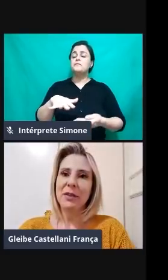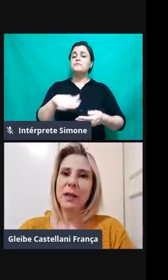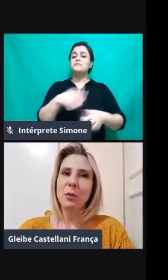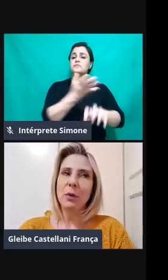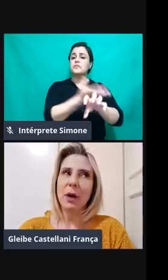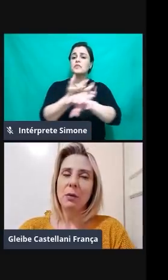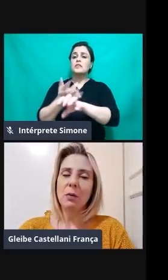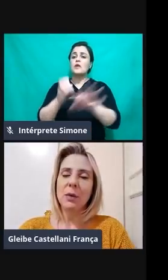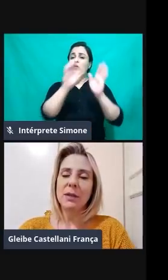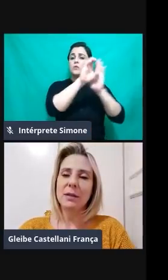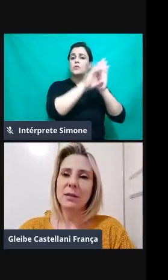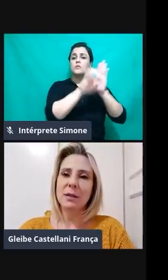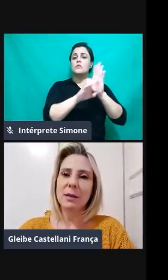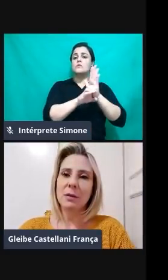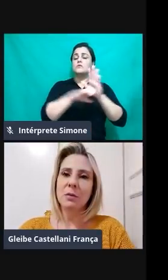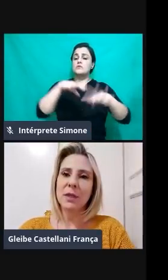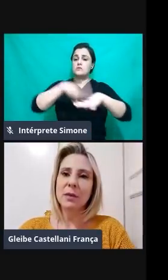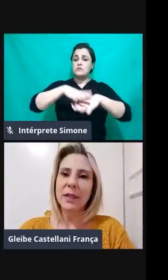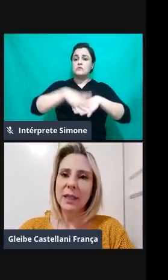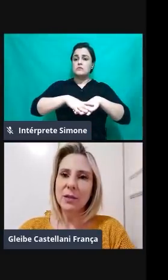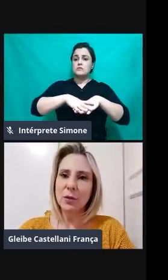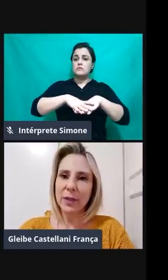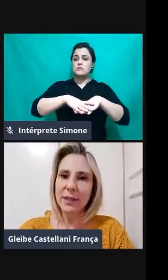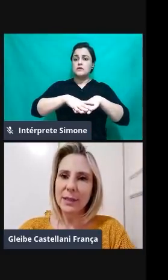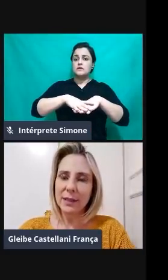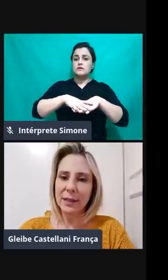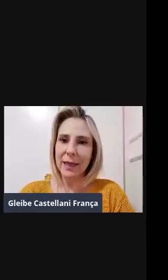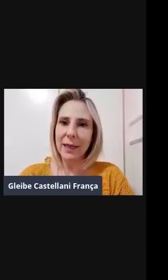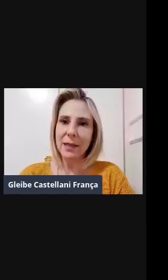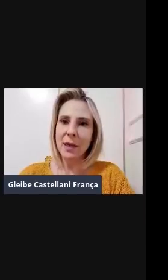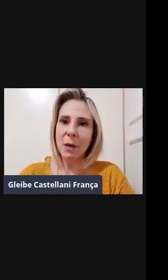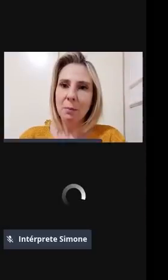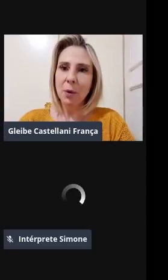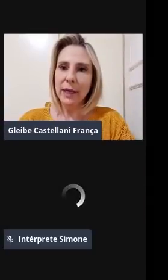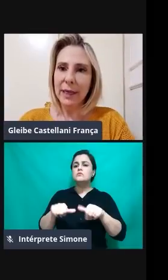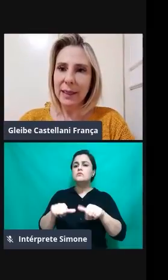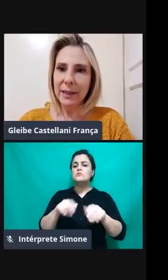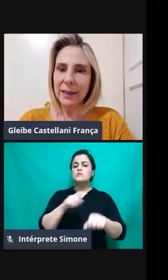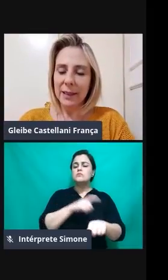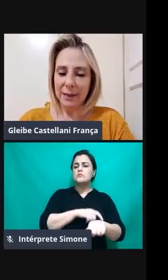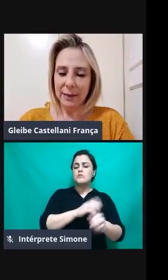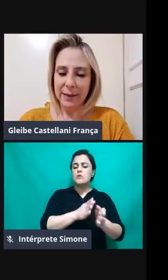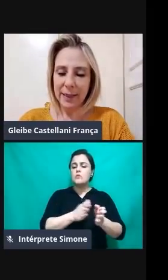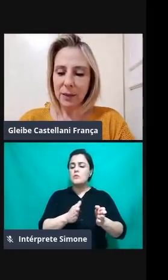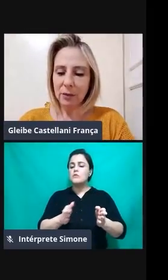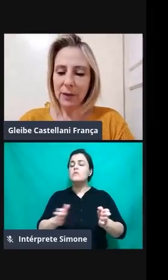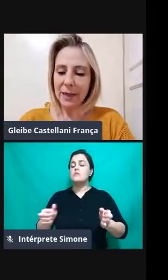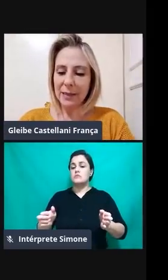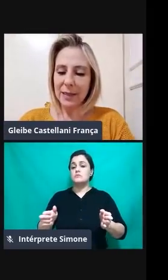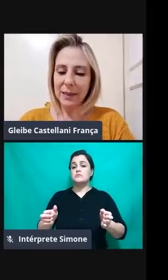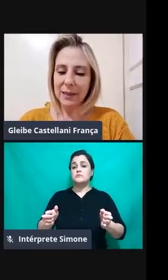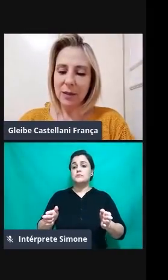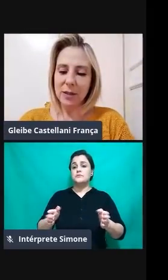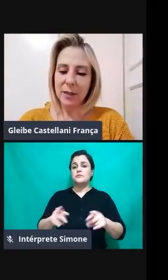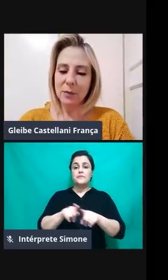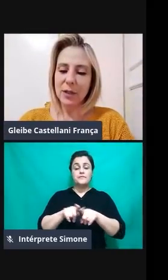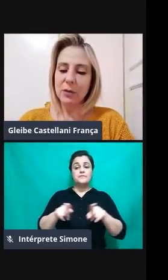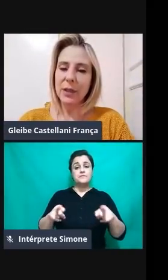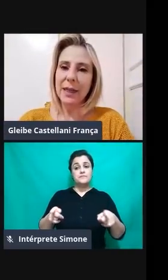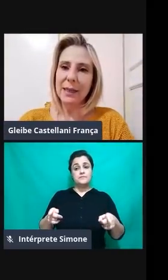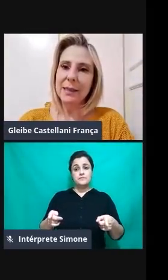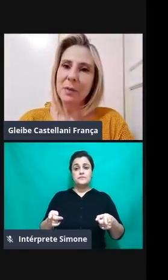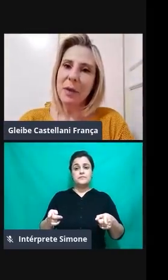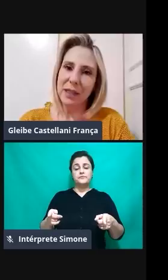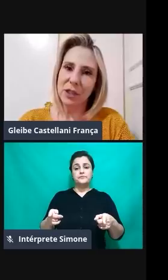Elas tiveram algumas alterações, né? Porém, dentro delas ainda nós temos